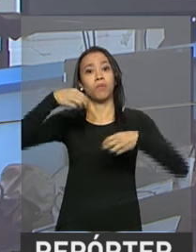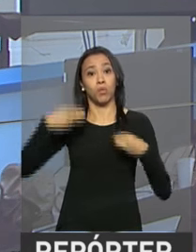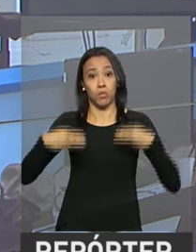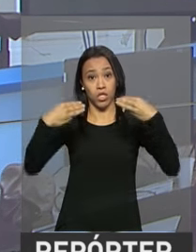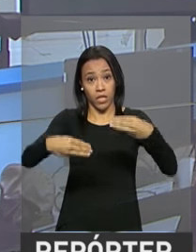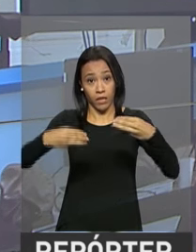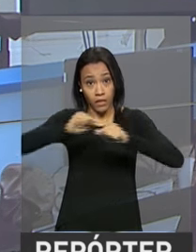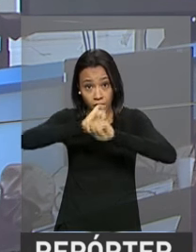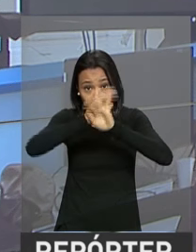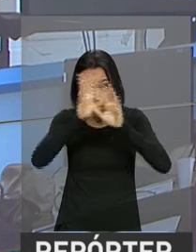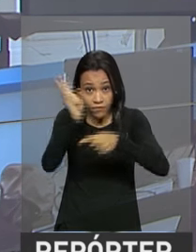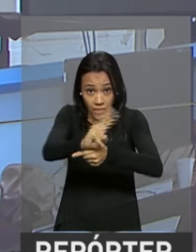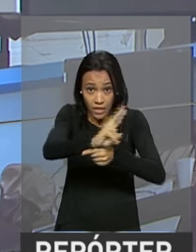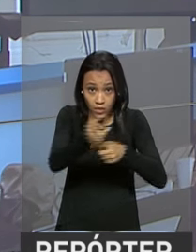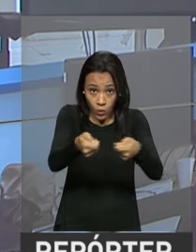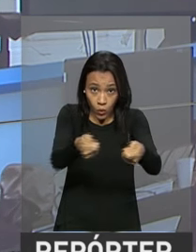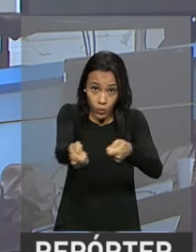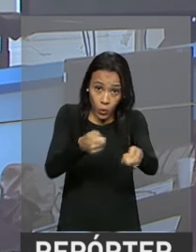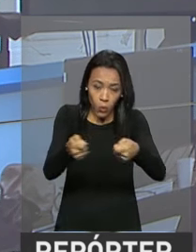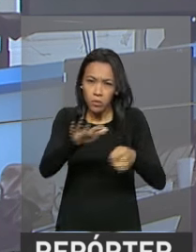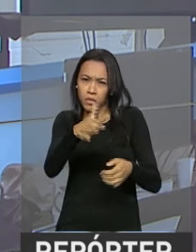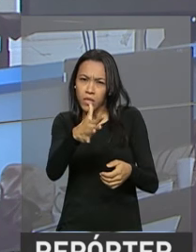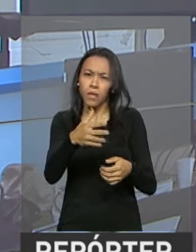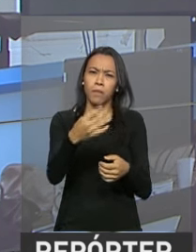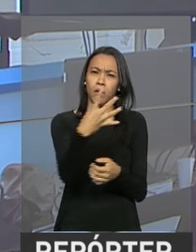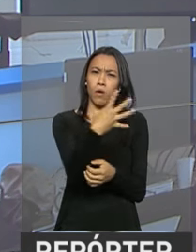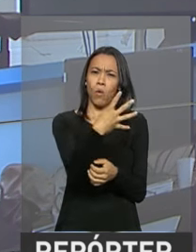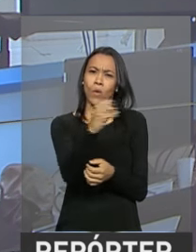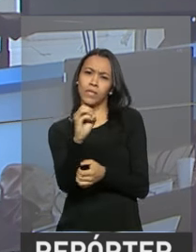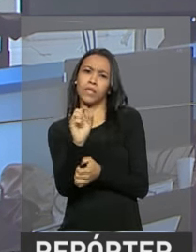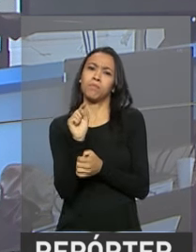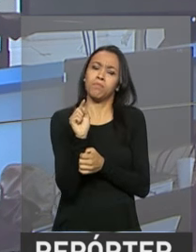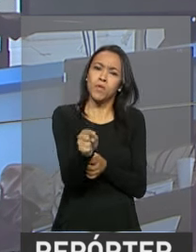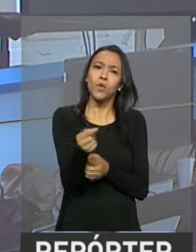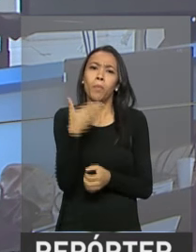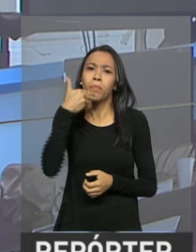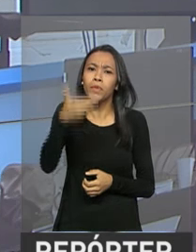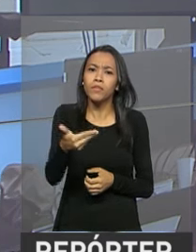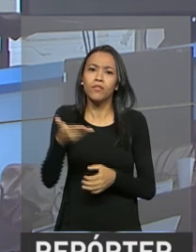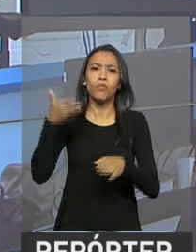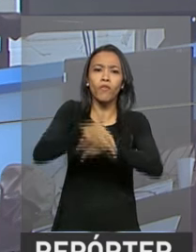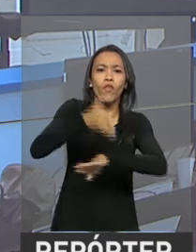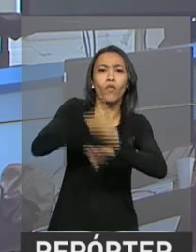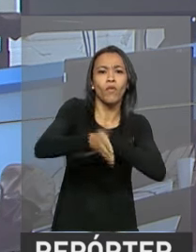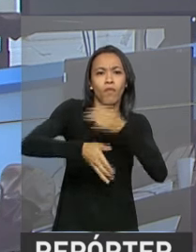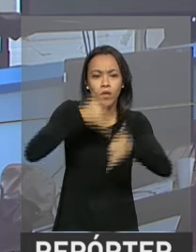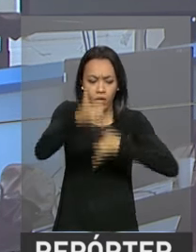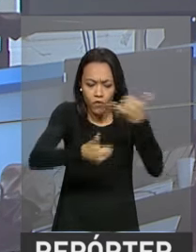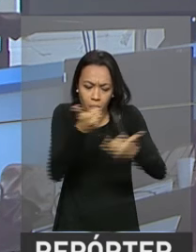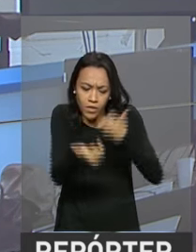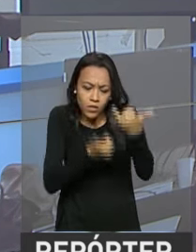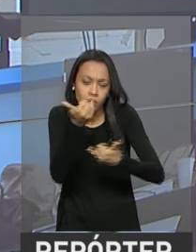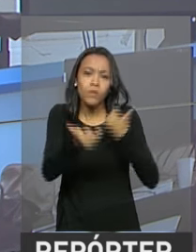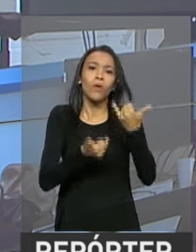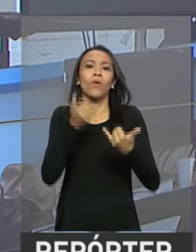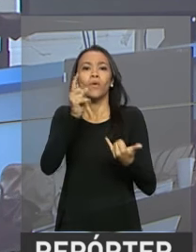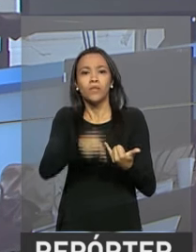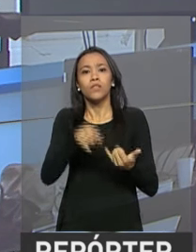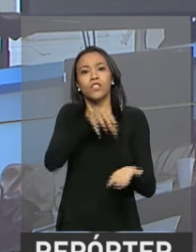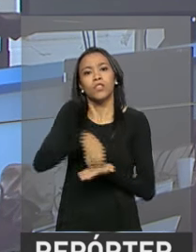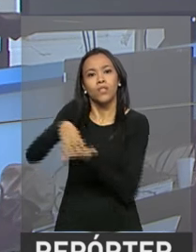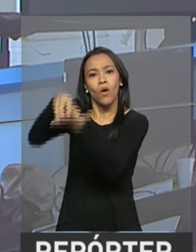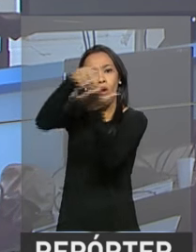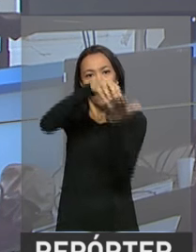e controle nesse período foram cerca de 400.000 pedidos de acesso à informação dirigidos aos órgãos e